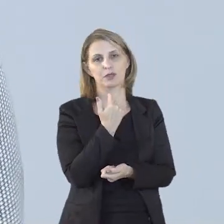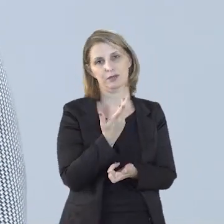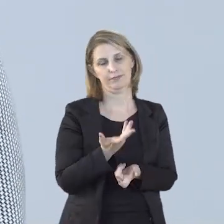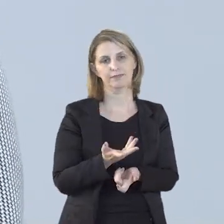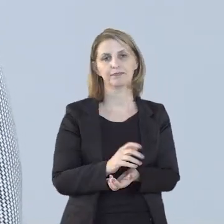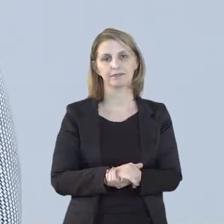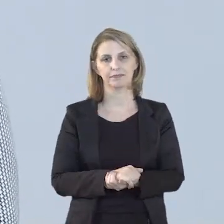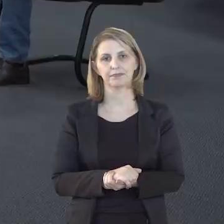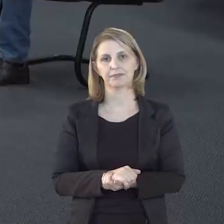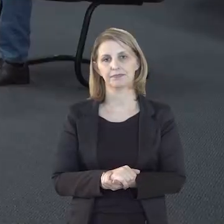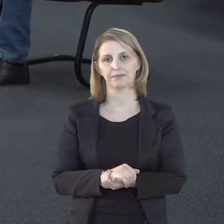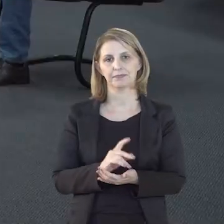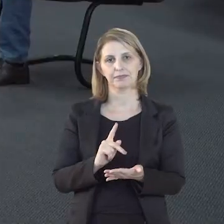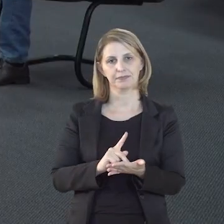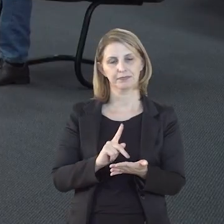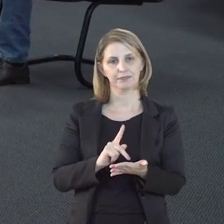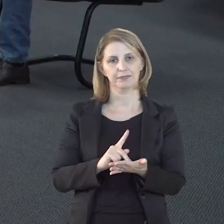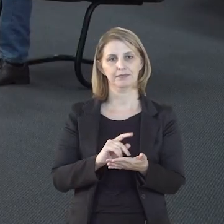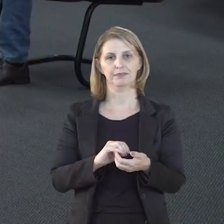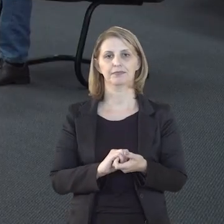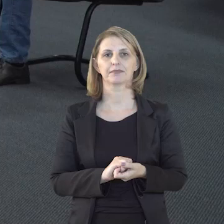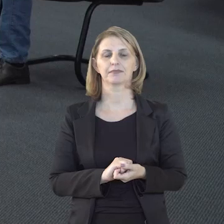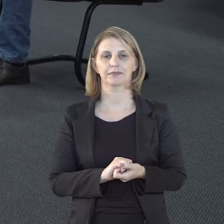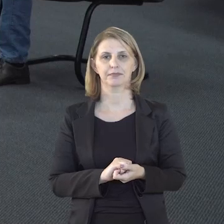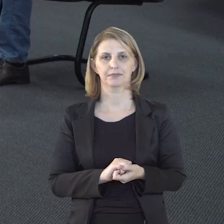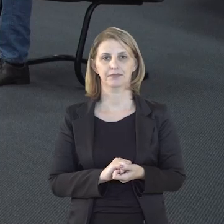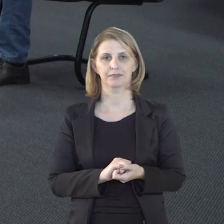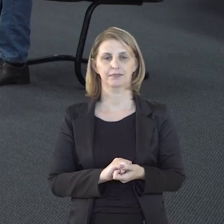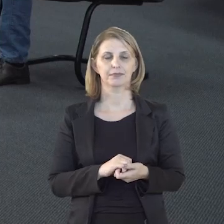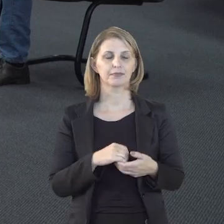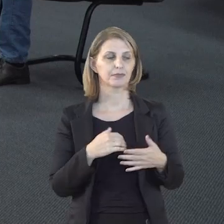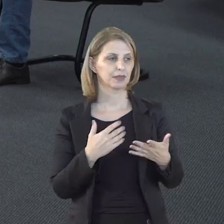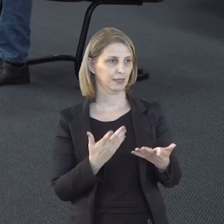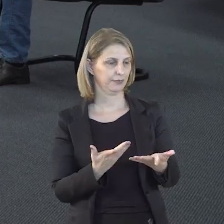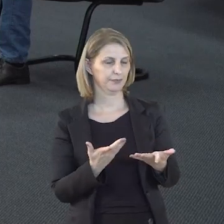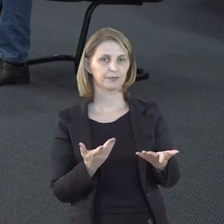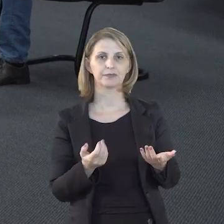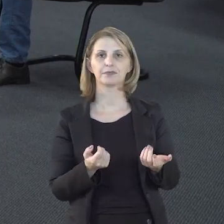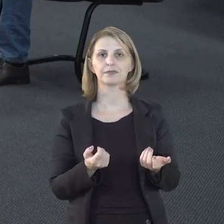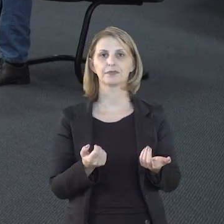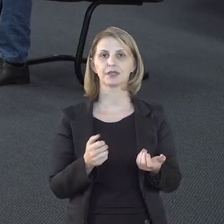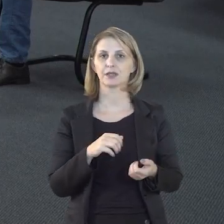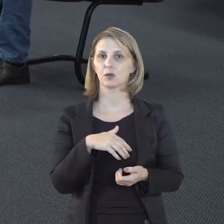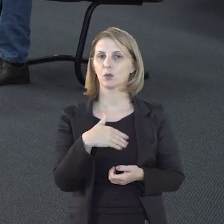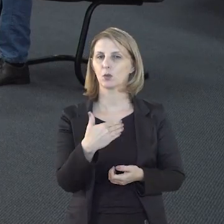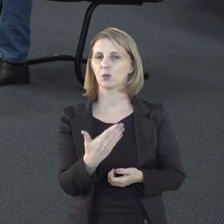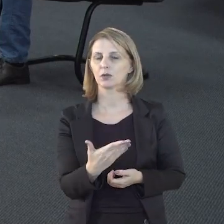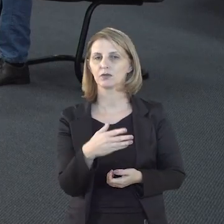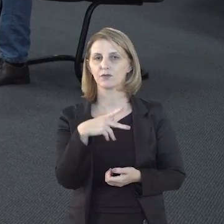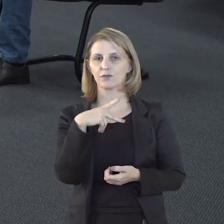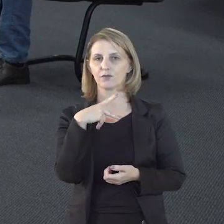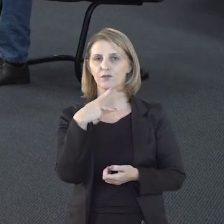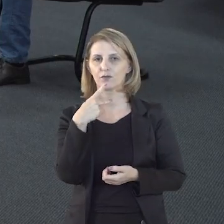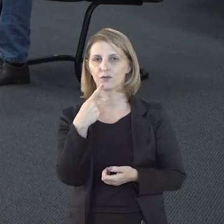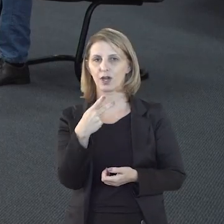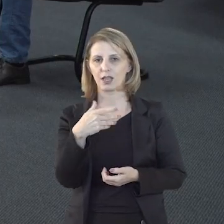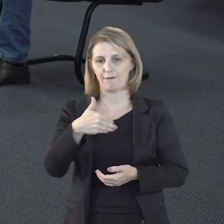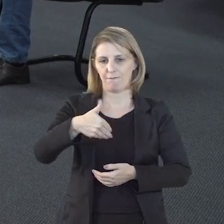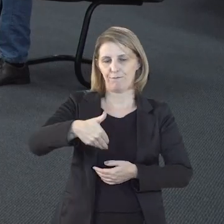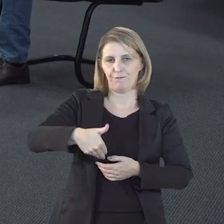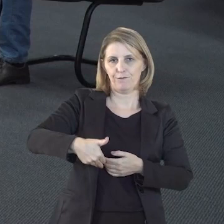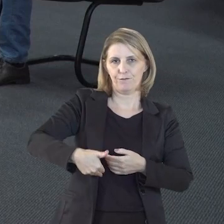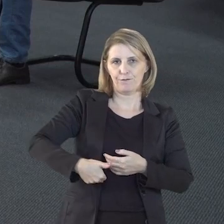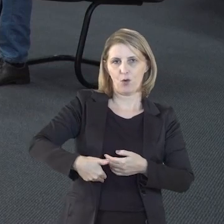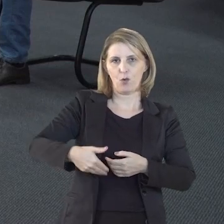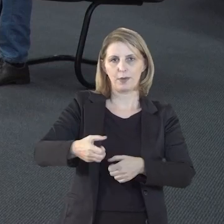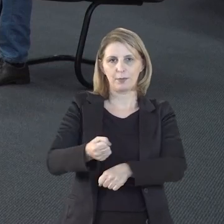tendo dificuldades e descontar no comer emocional, né, realmente. Muito bom. E aí, assim, quando a